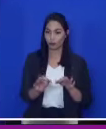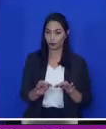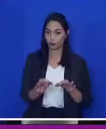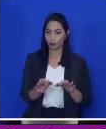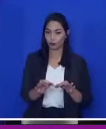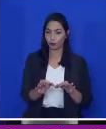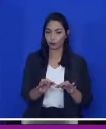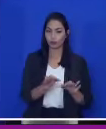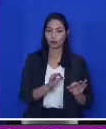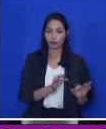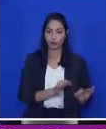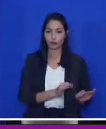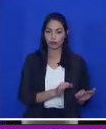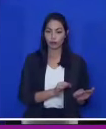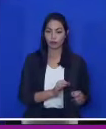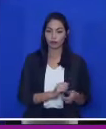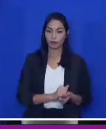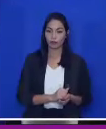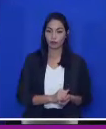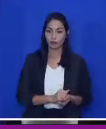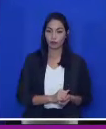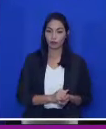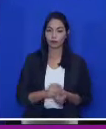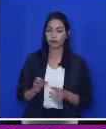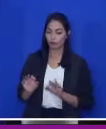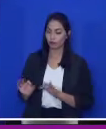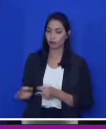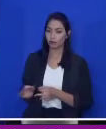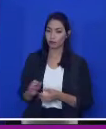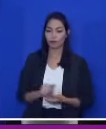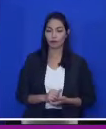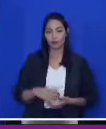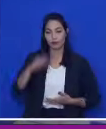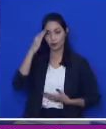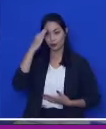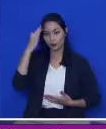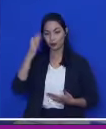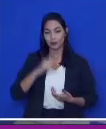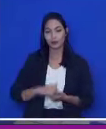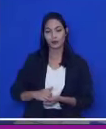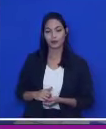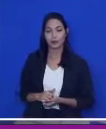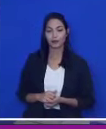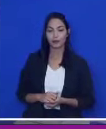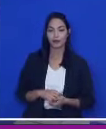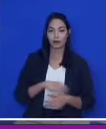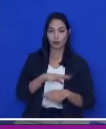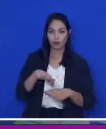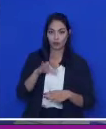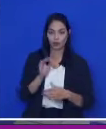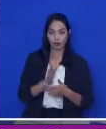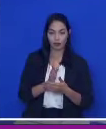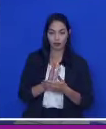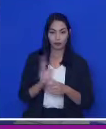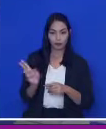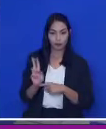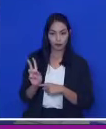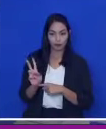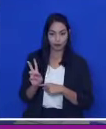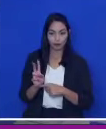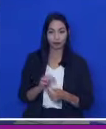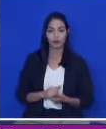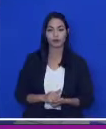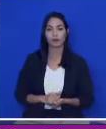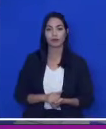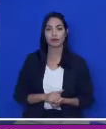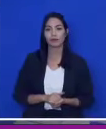confirmam? Sim, confirmo. Sim, confirmo. Obrigado. Sorteio da Loto Fácil realizado, validado